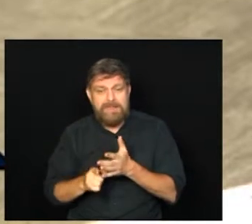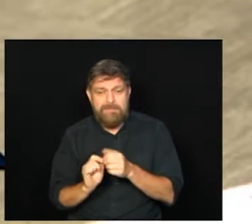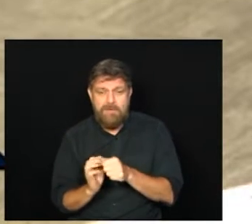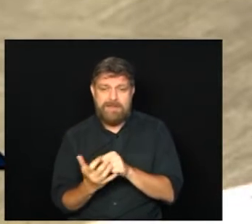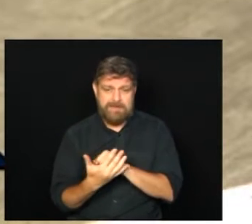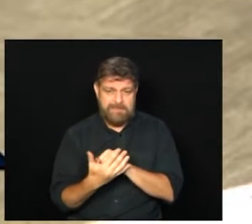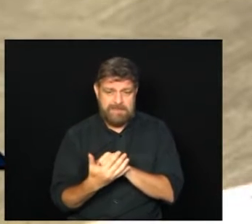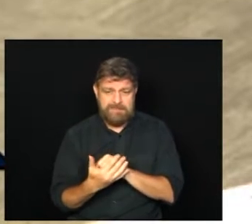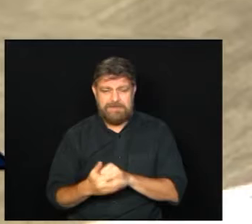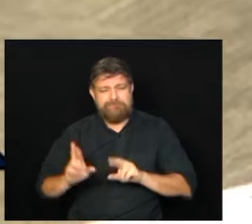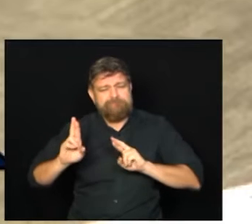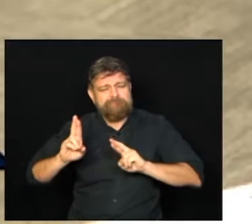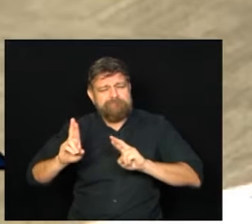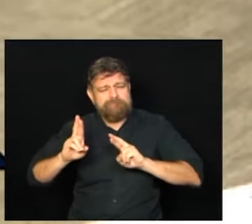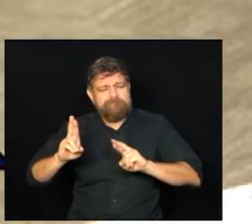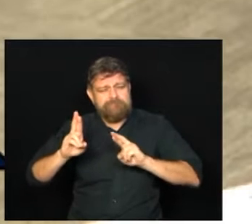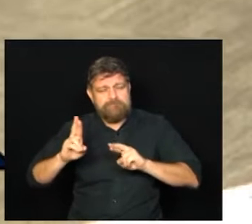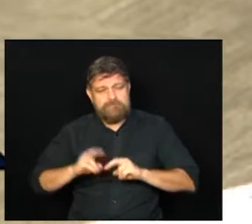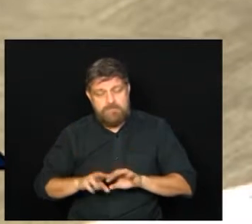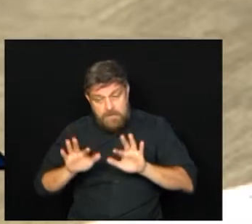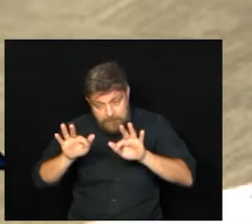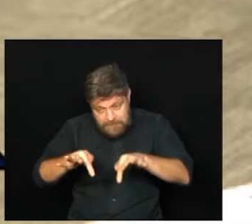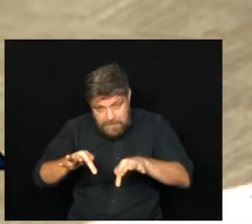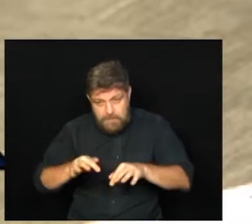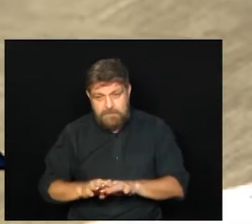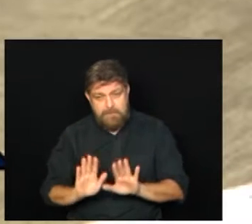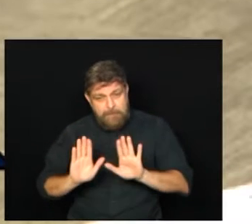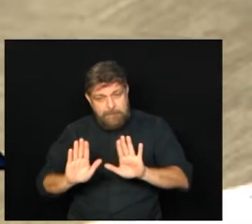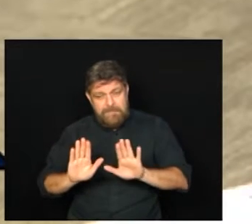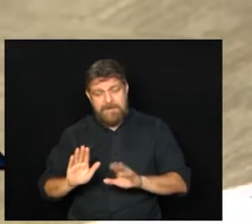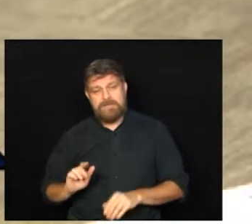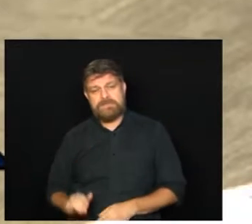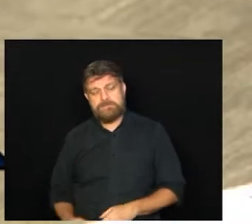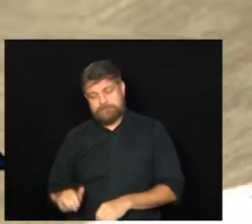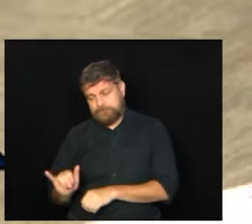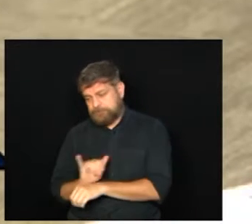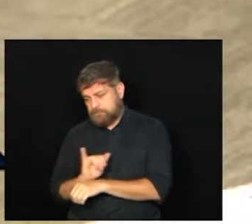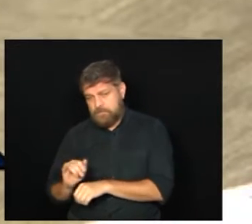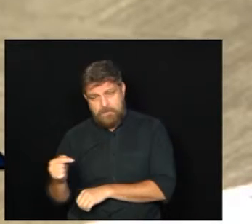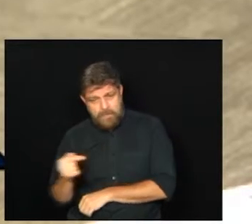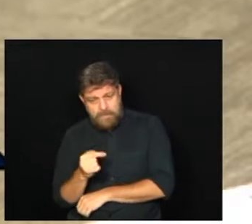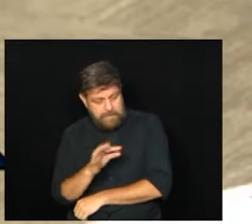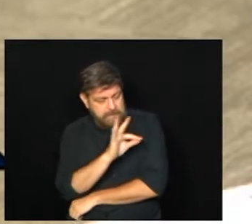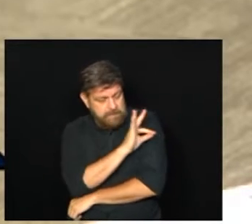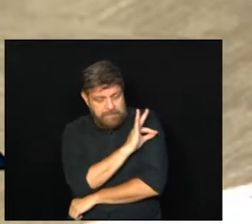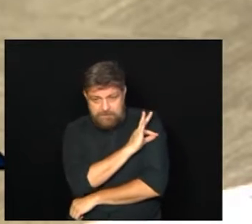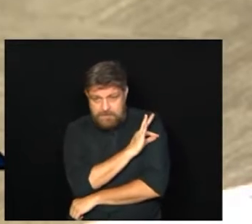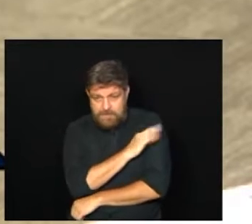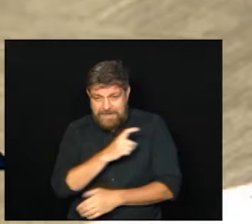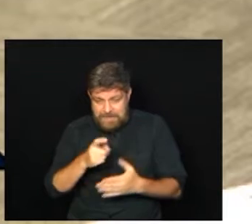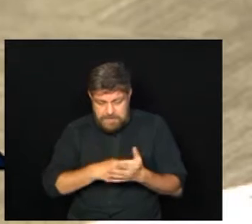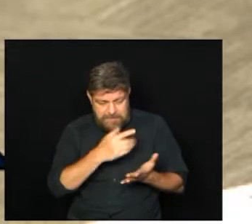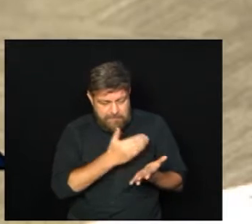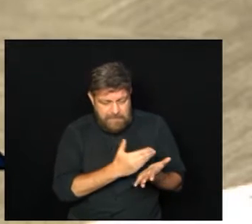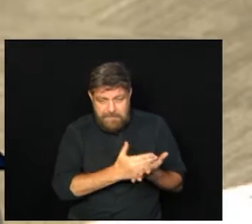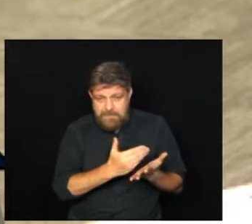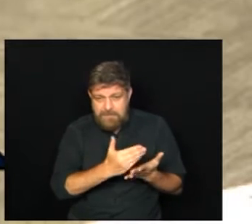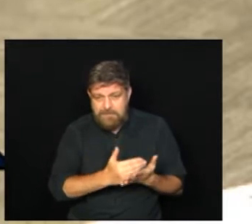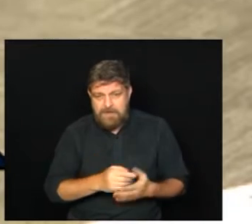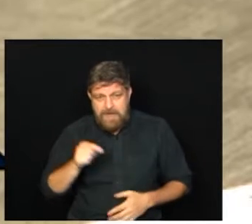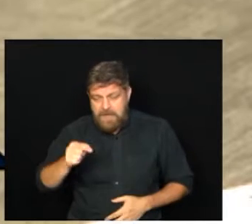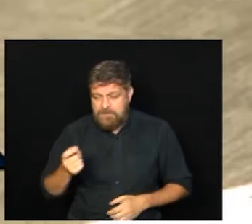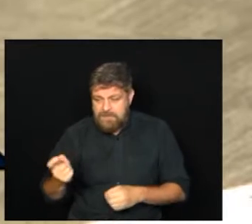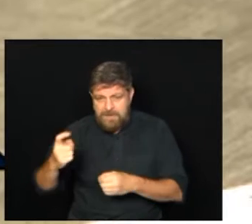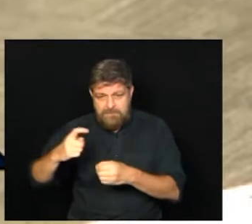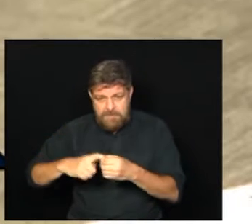né? Esperamos que esteja no final da pandemia. Mas de qualquer forma, vem trazer de volta, como eu sou da